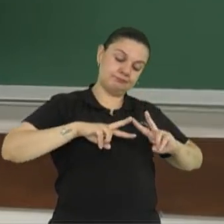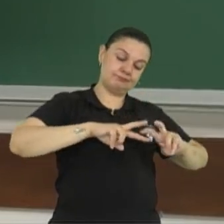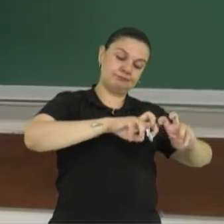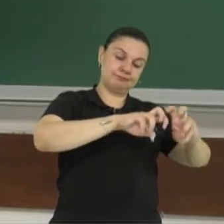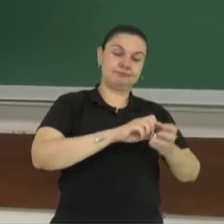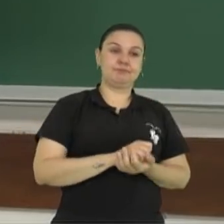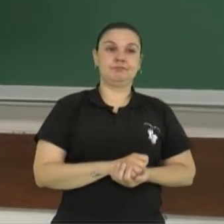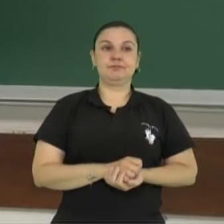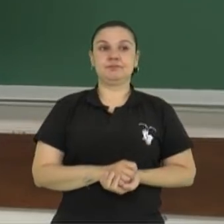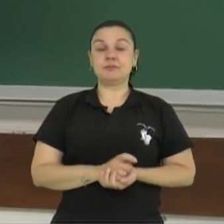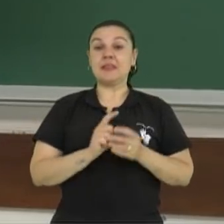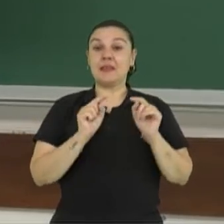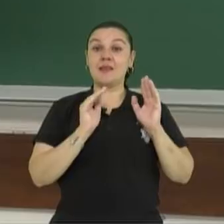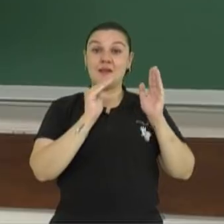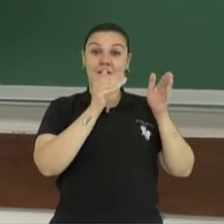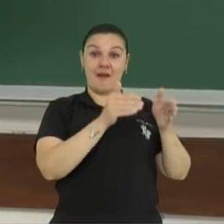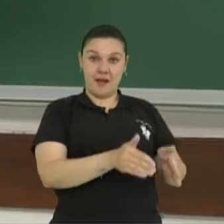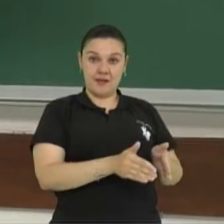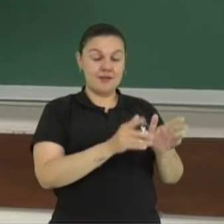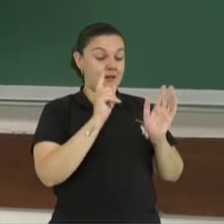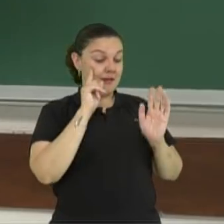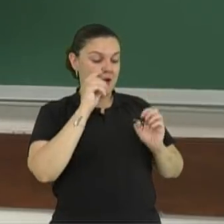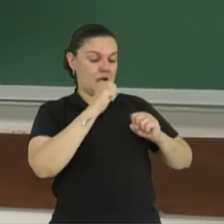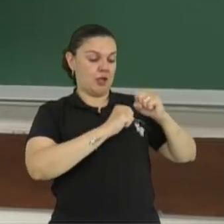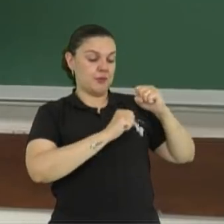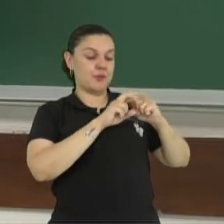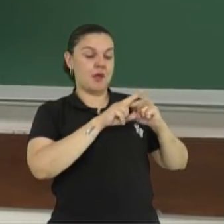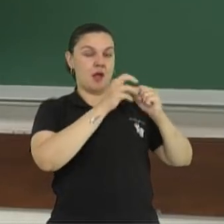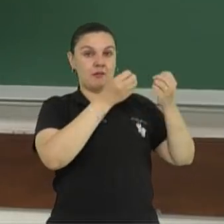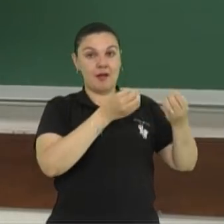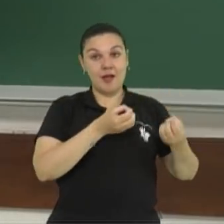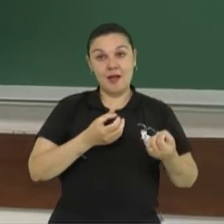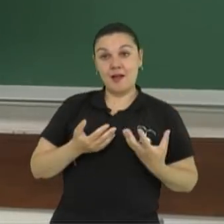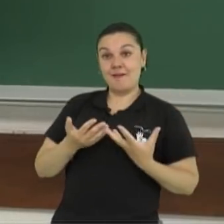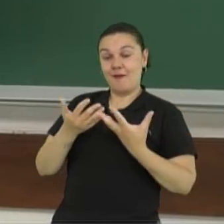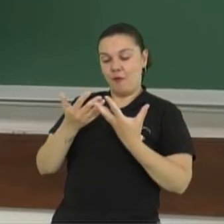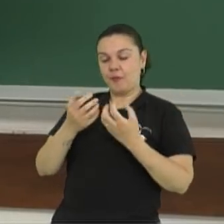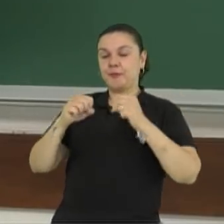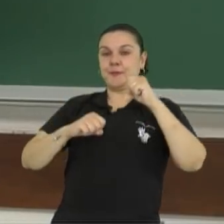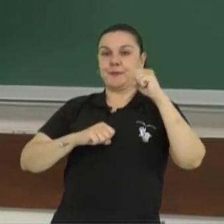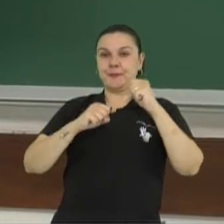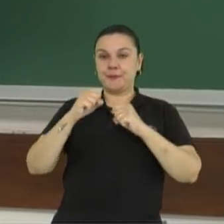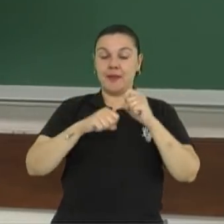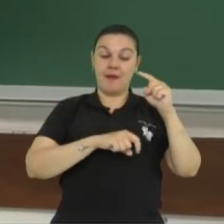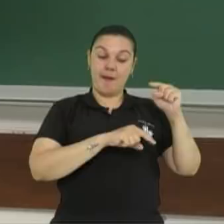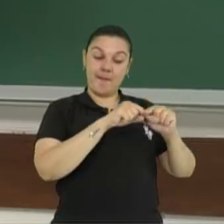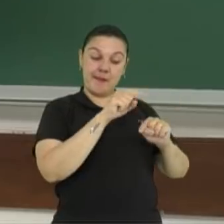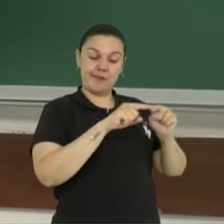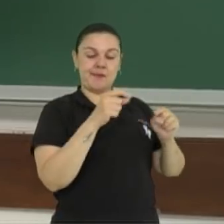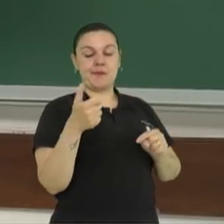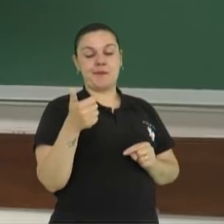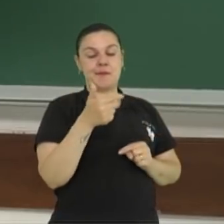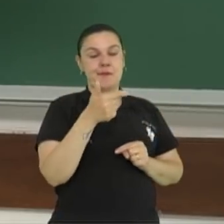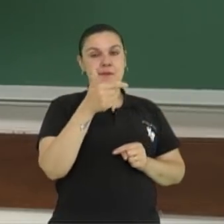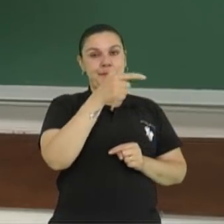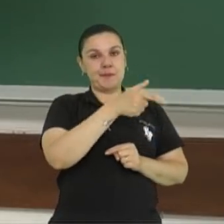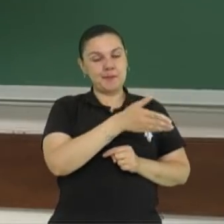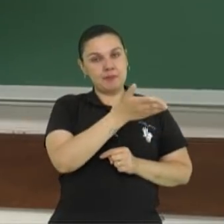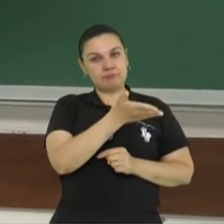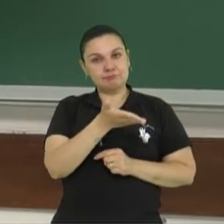extrativas. Então, essa indústria, ela vai levar para outra indústria a matéria-prima, para que daí